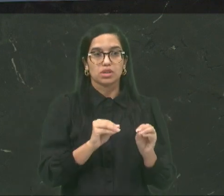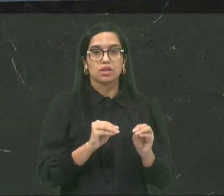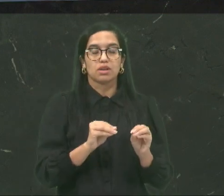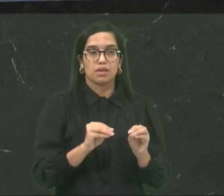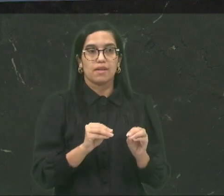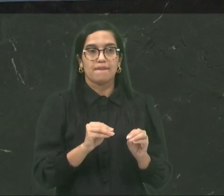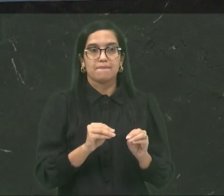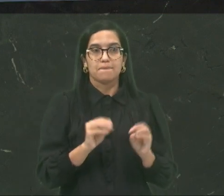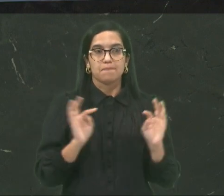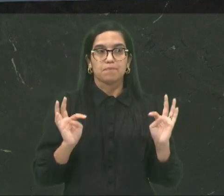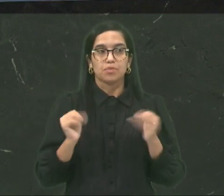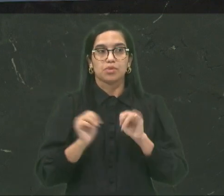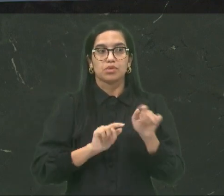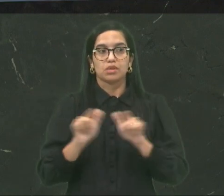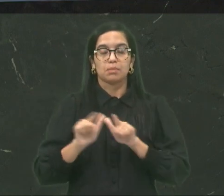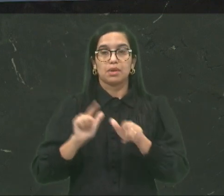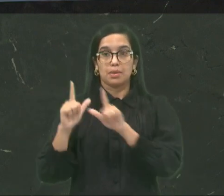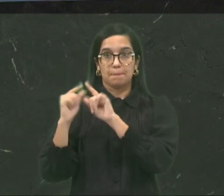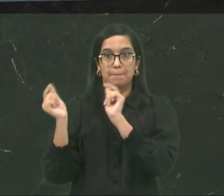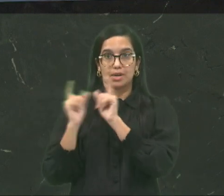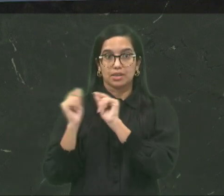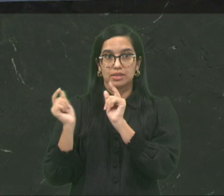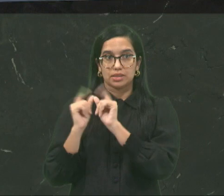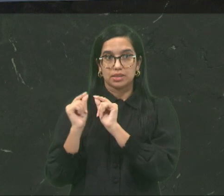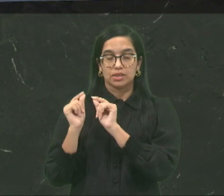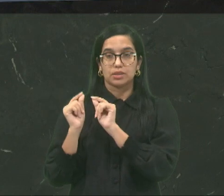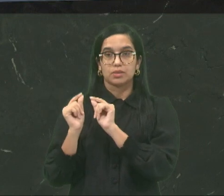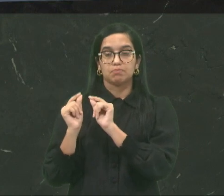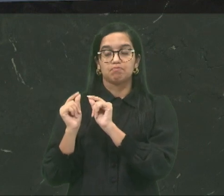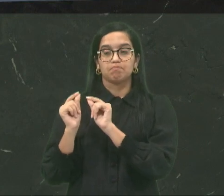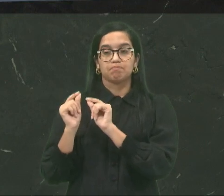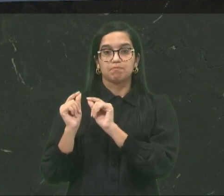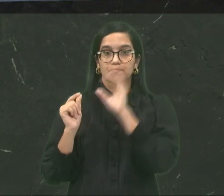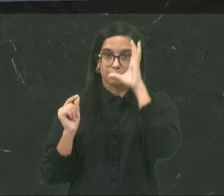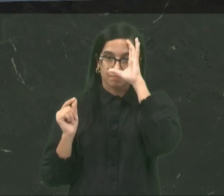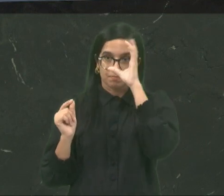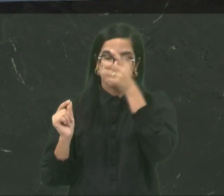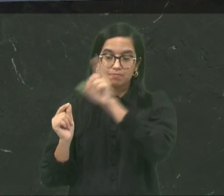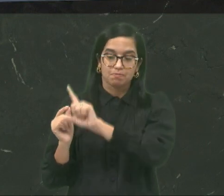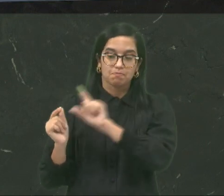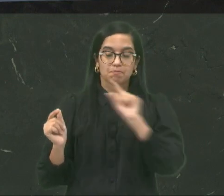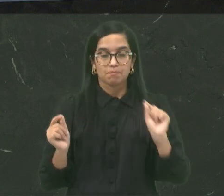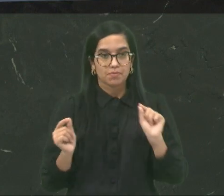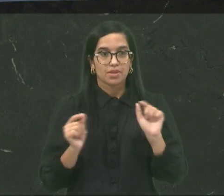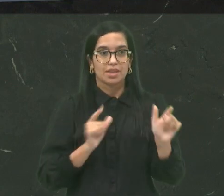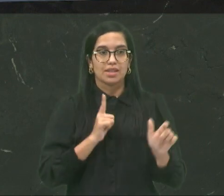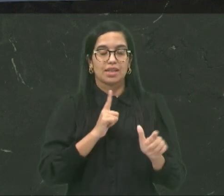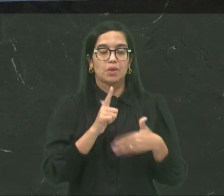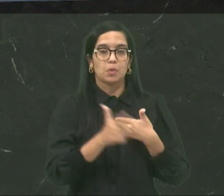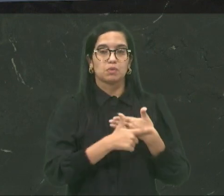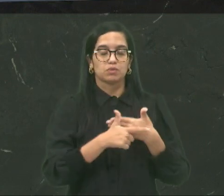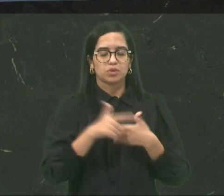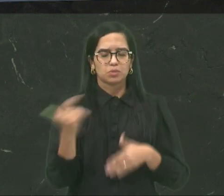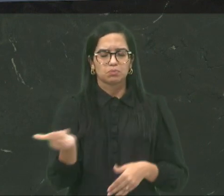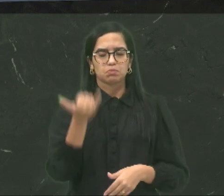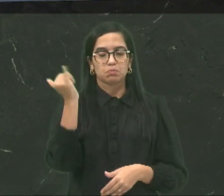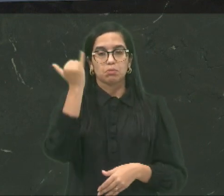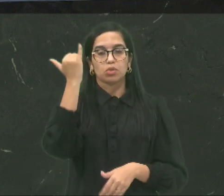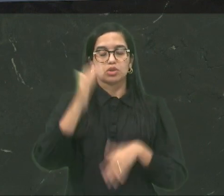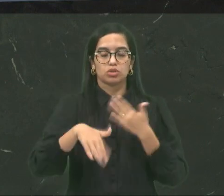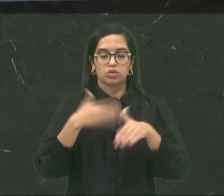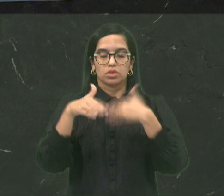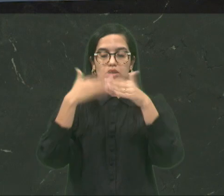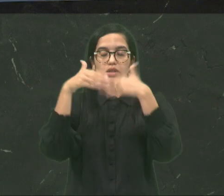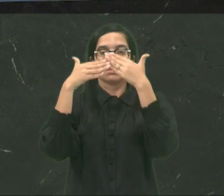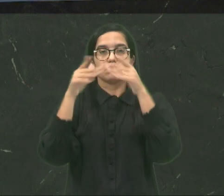a rotina em Brasília. Desde então, Mário Lúcio vem desempenhando um papel fundamental no crescimento